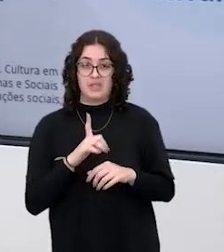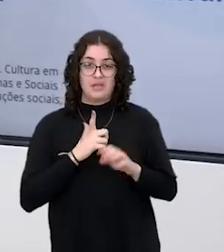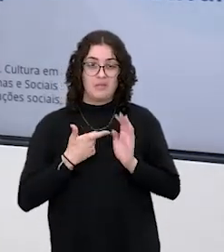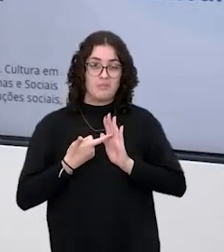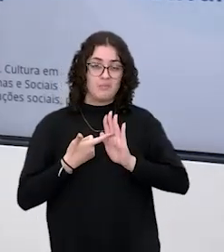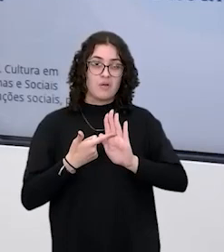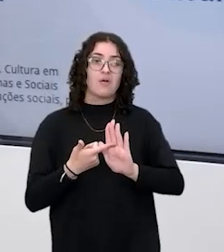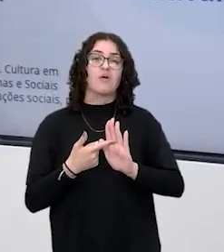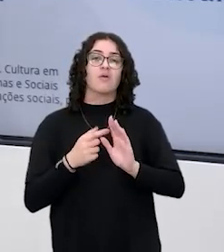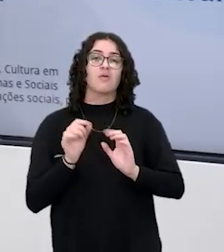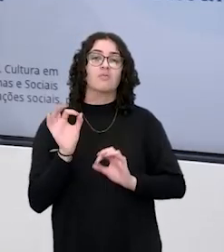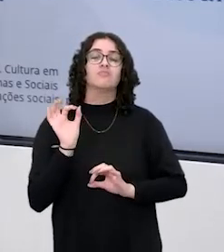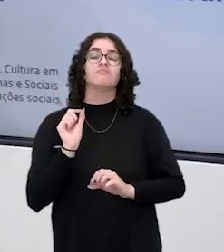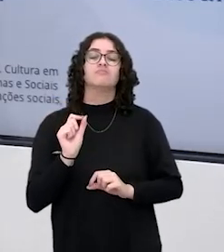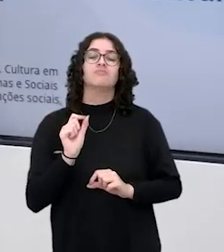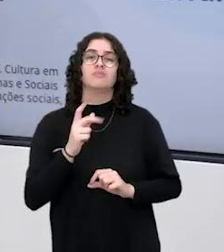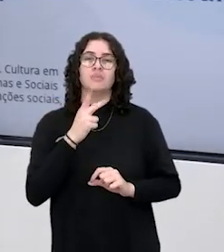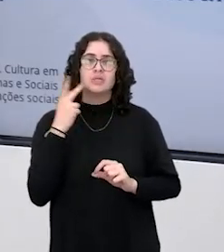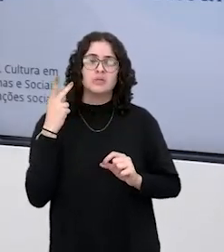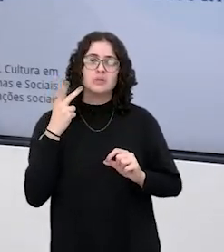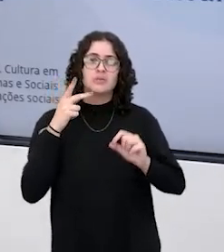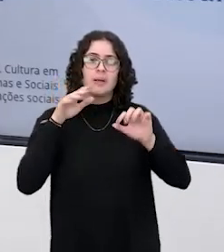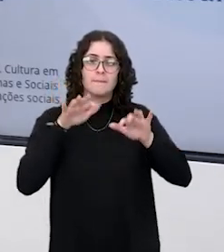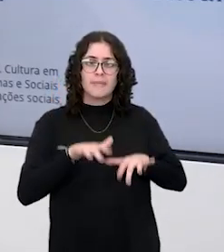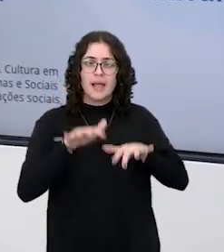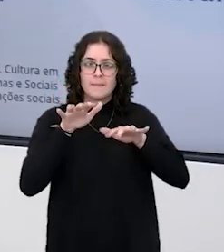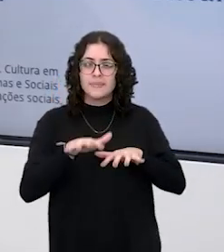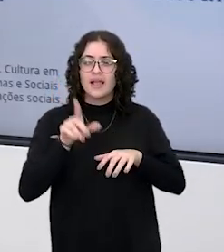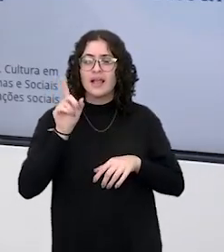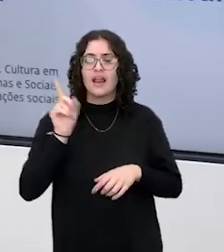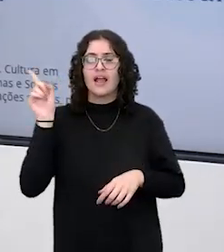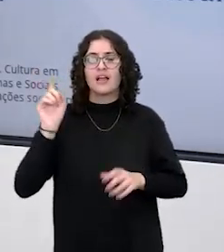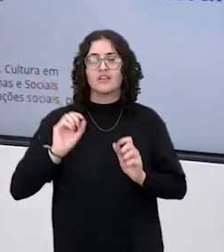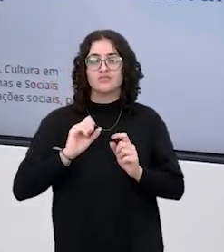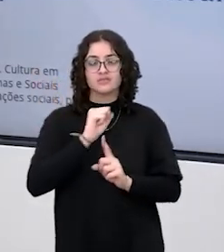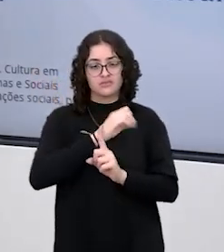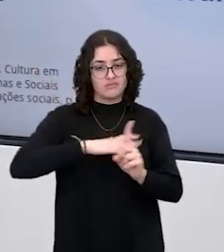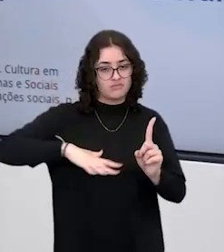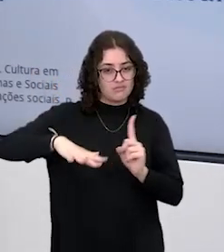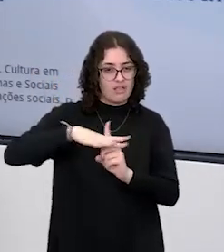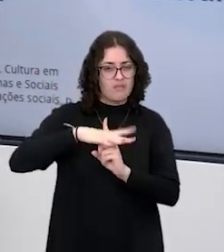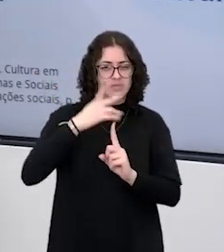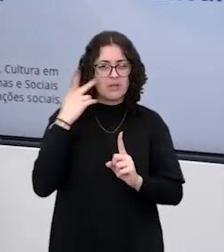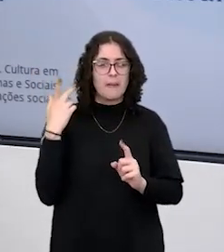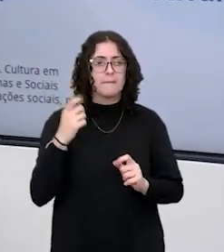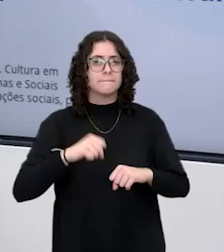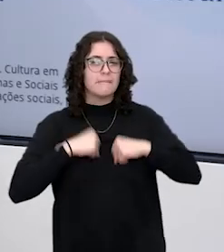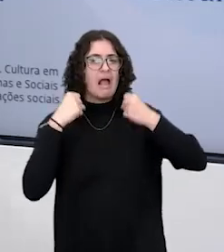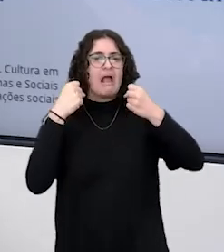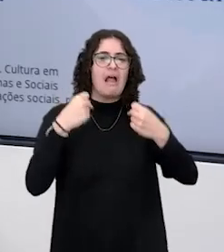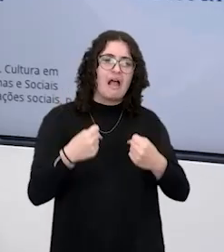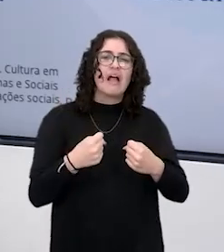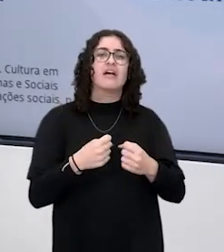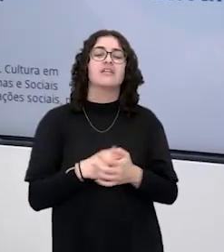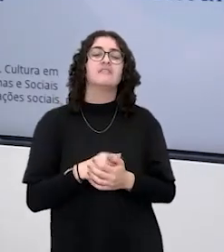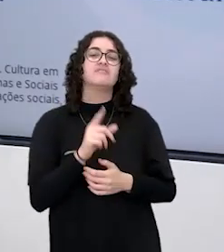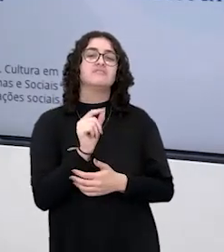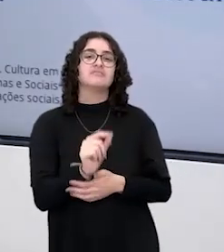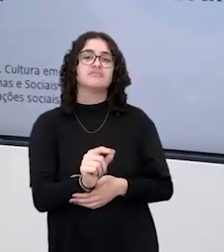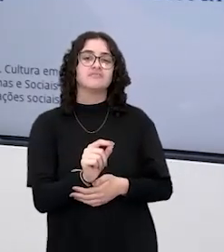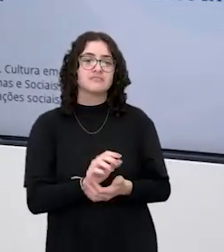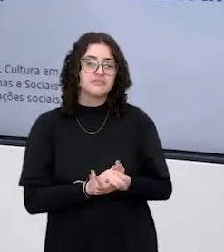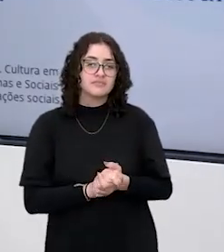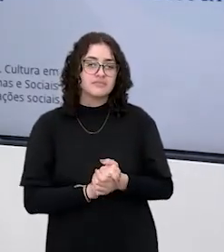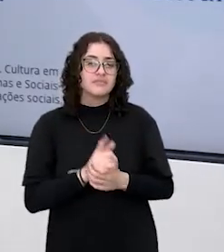retrata manifestações da sociedade. E essas manifestações da sociedade, elas